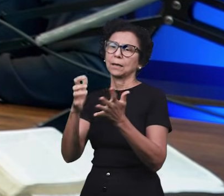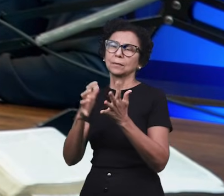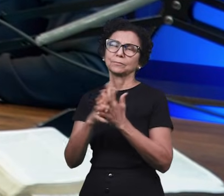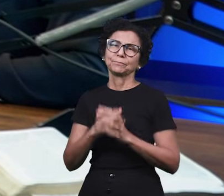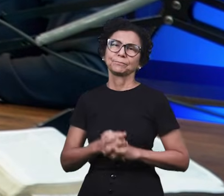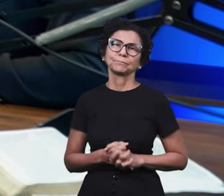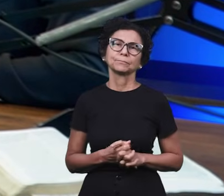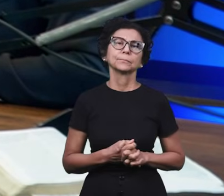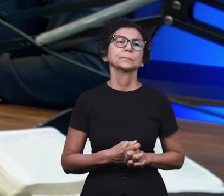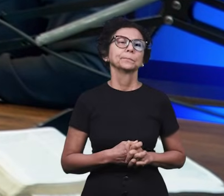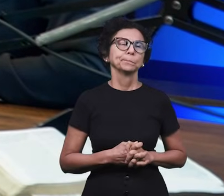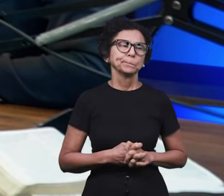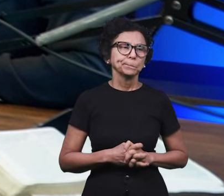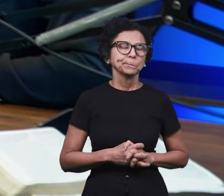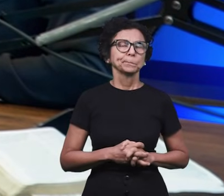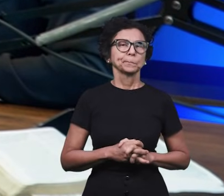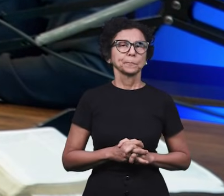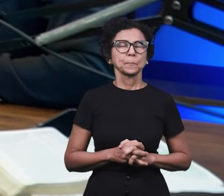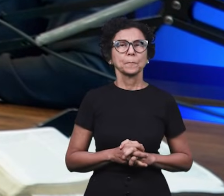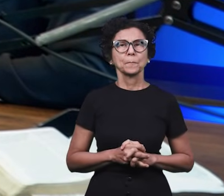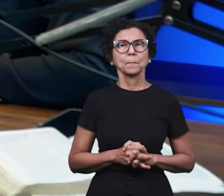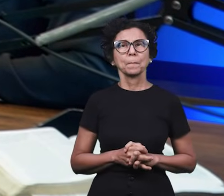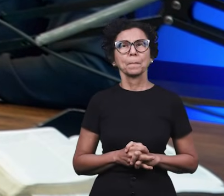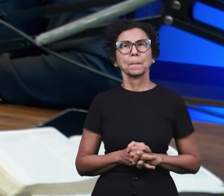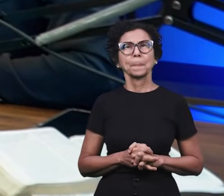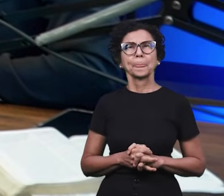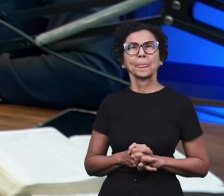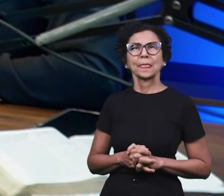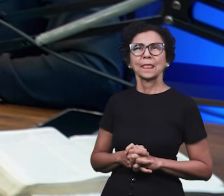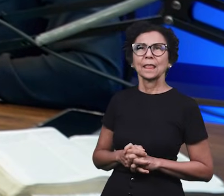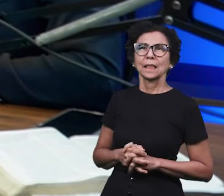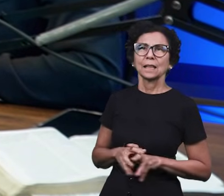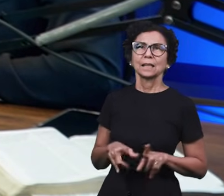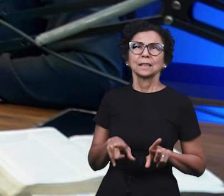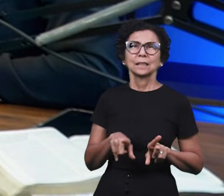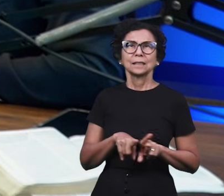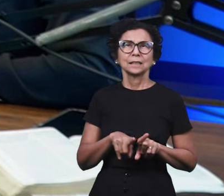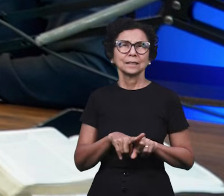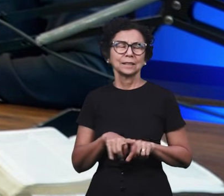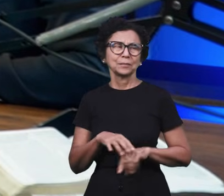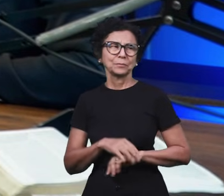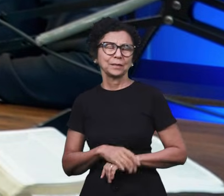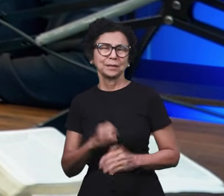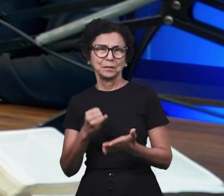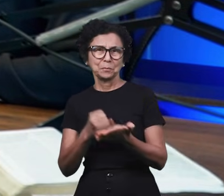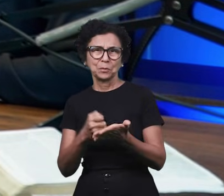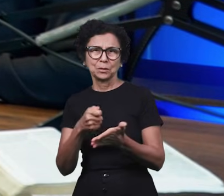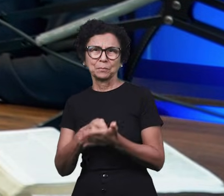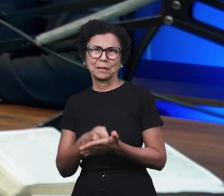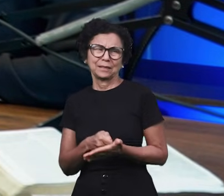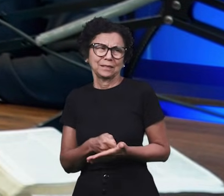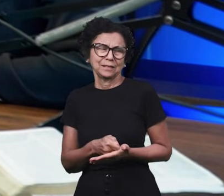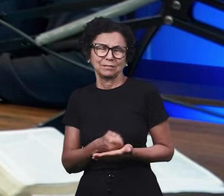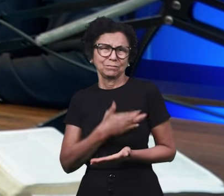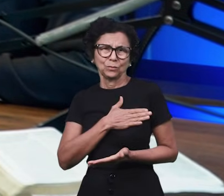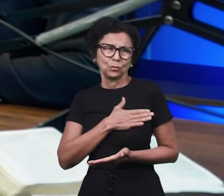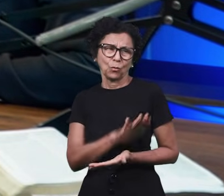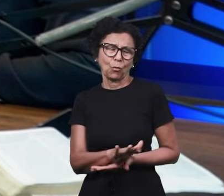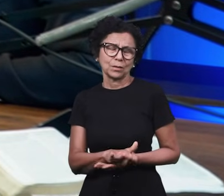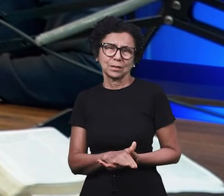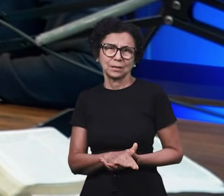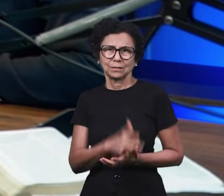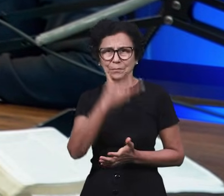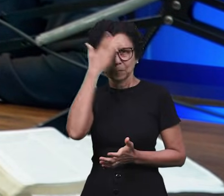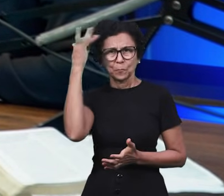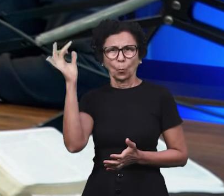nós, né? E aí, pastor, eu estava lembrando assim, ninguém gosta de pagar imposto, né? Ninguém gosta. A